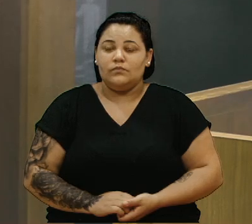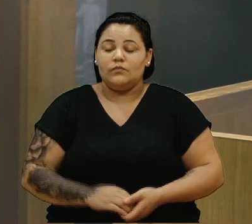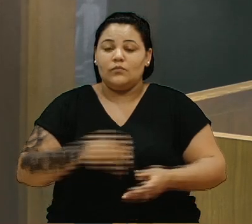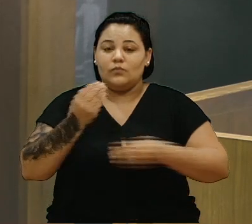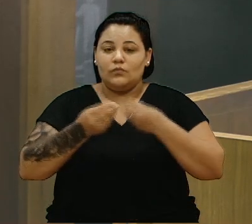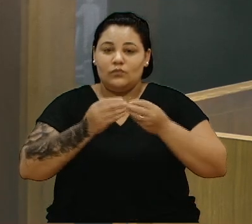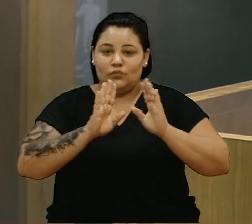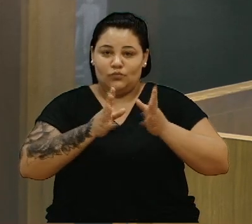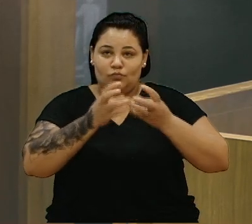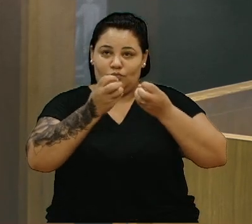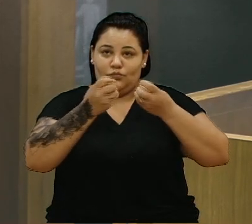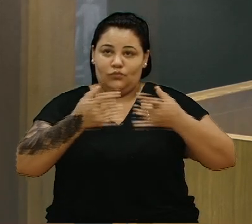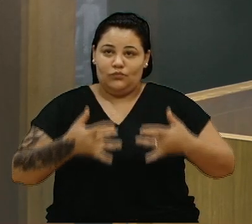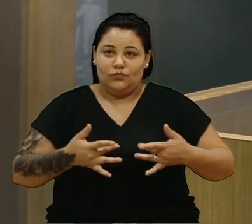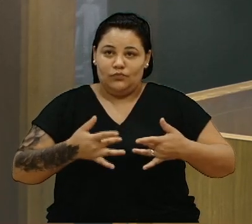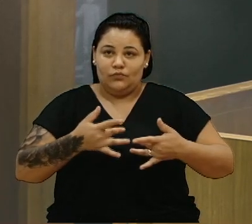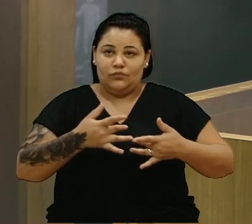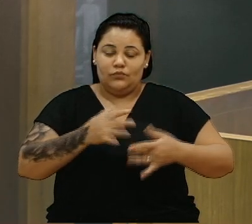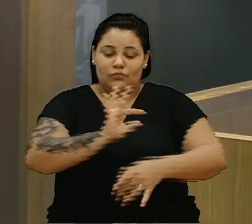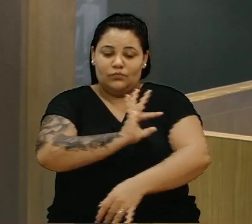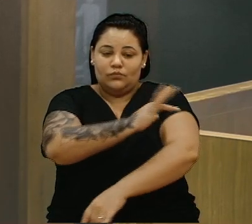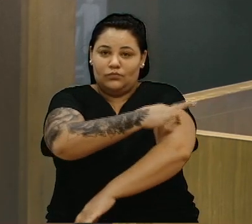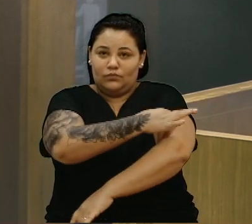falava aqui o capitão Ramon,